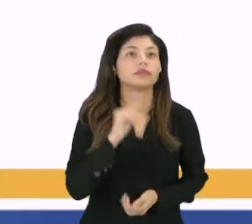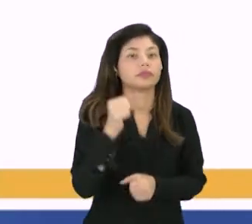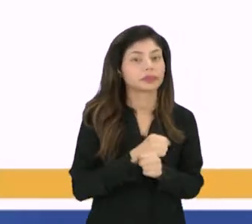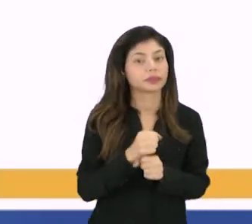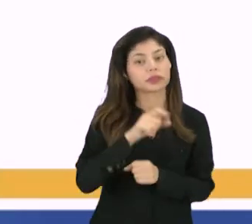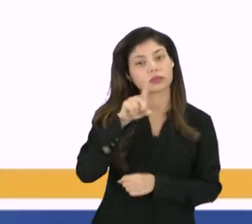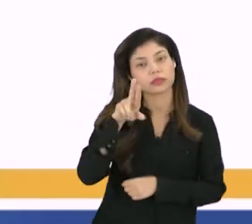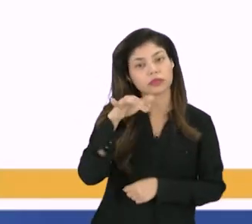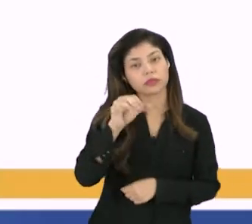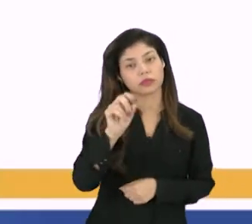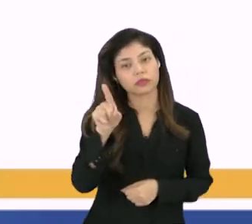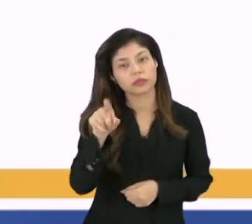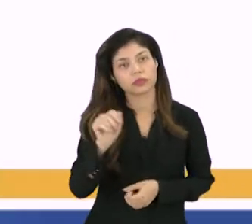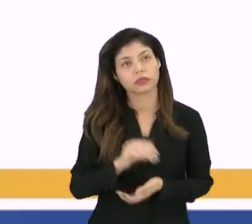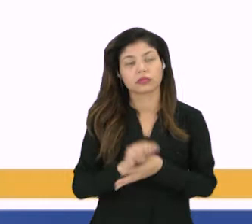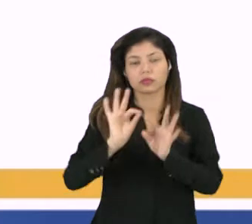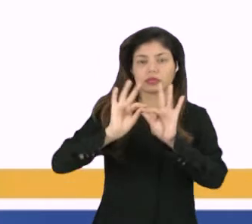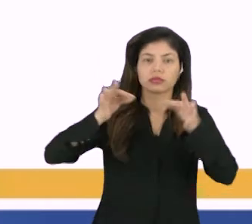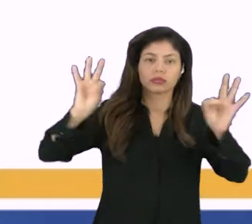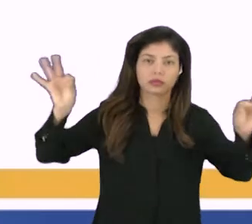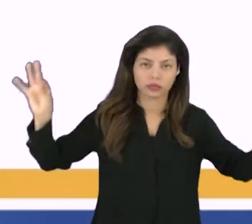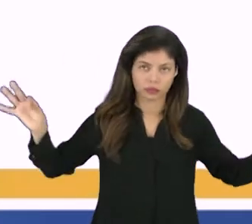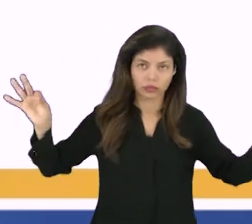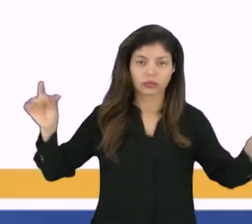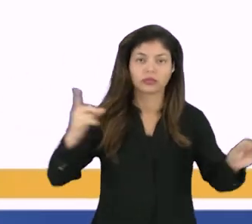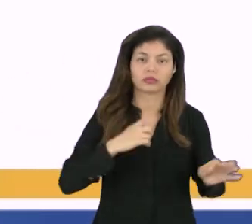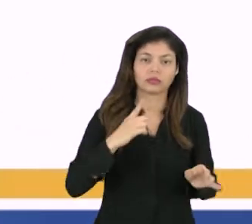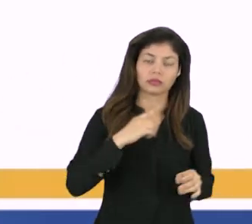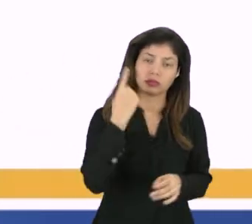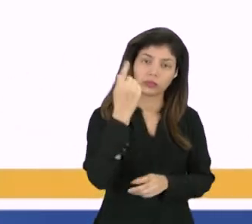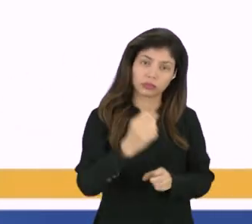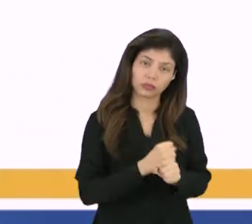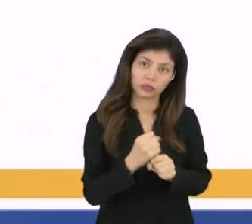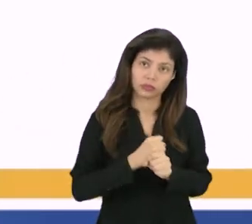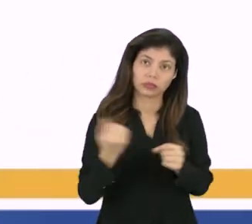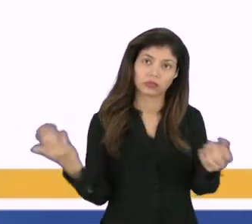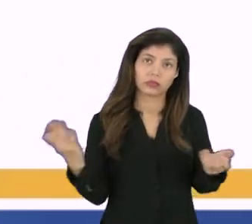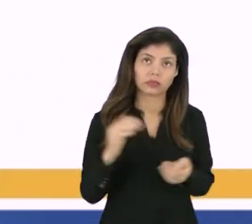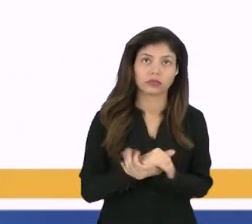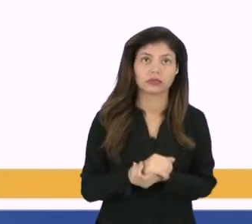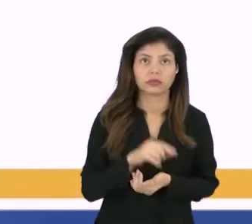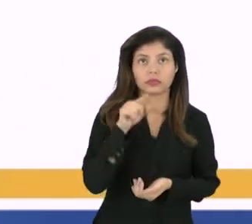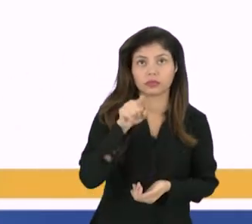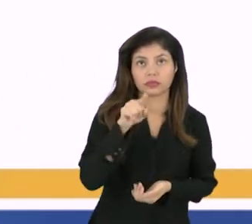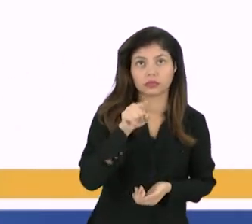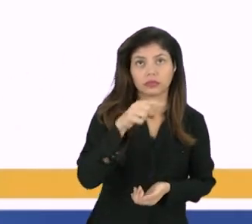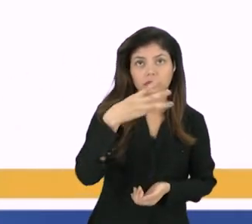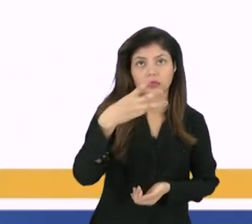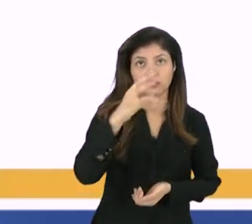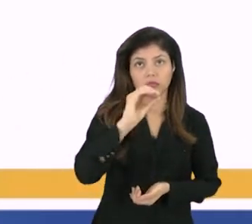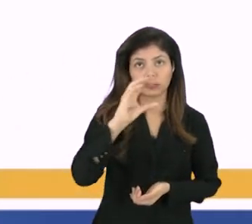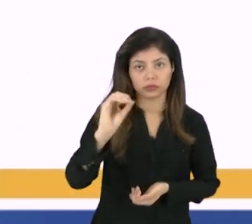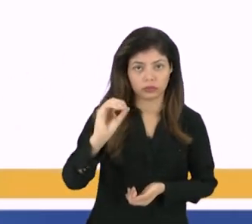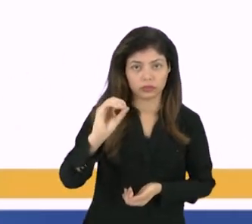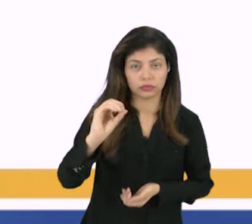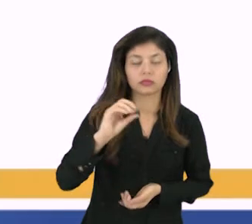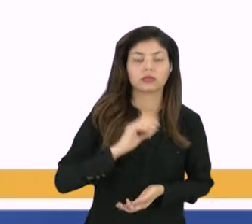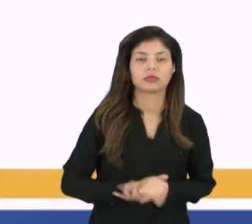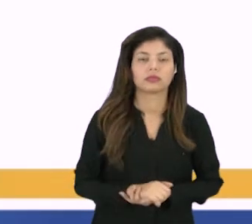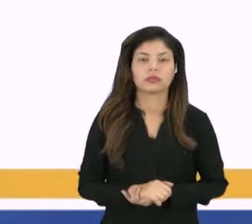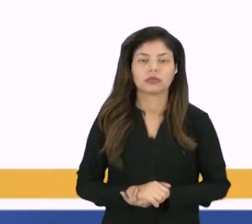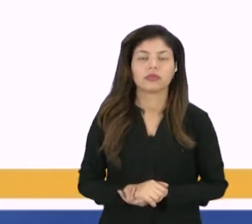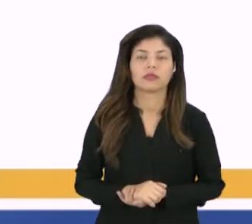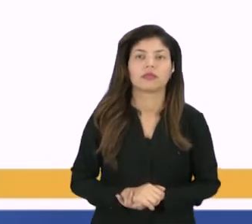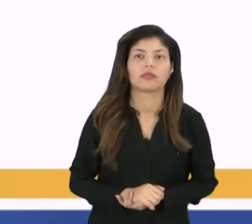Ano-luz, pessoal, é a distância percorrida pela luz durante um ano, nessa velocidade aqui, ó. Nessa velocidade aqui.